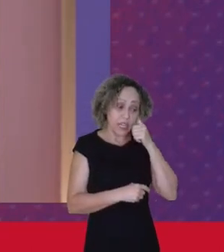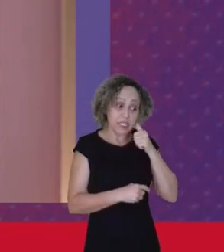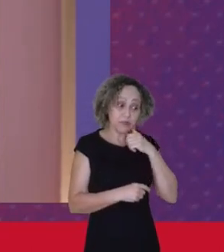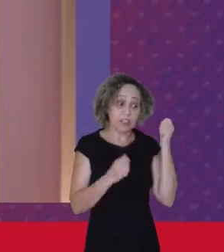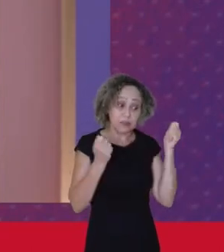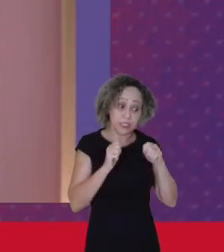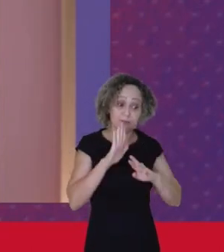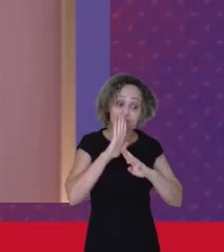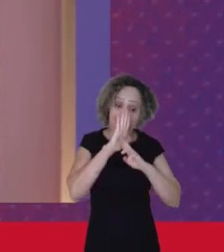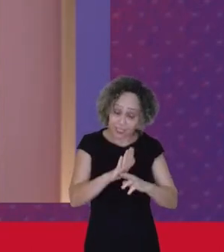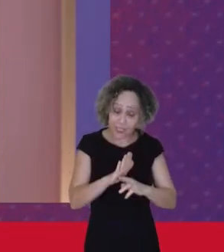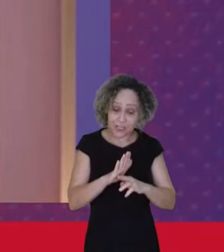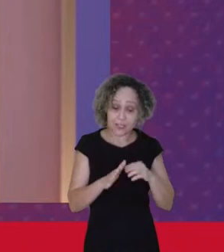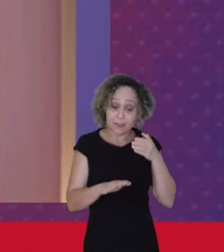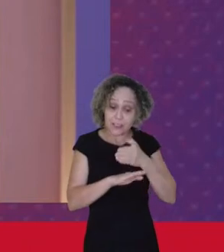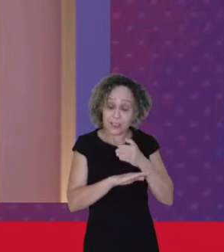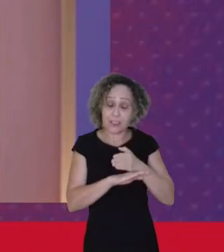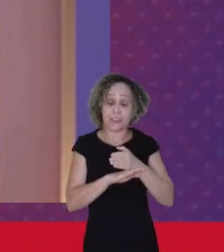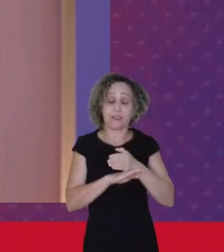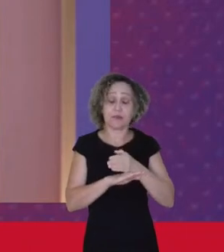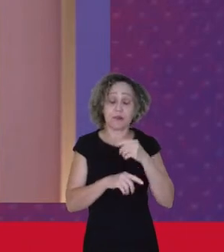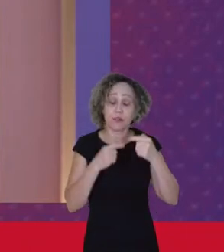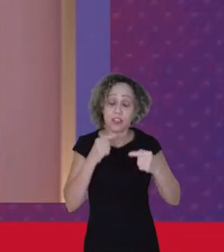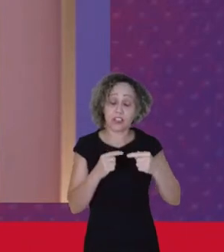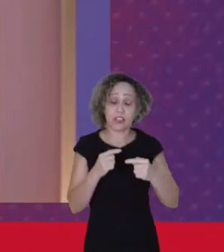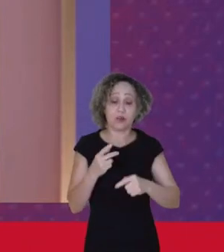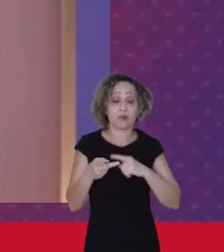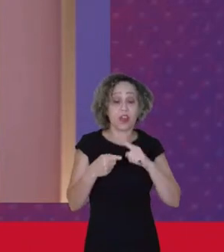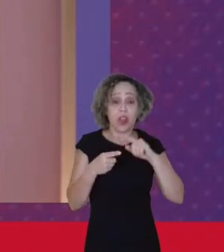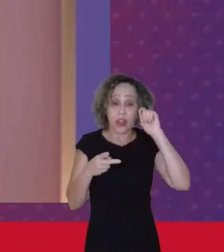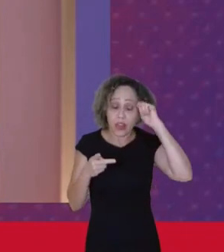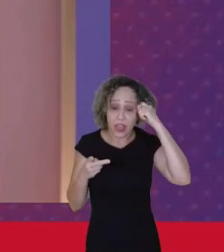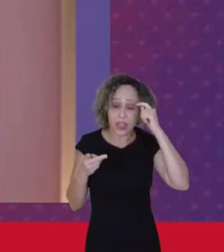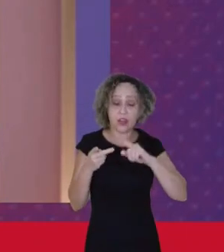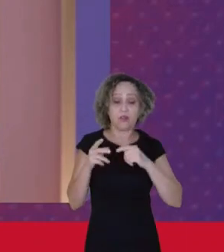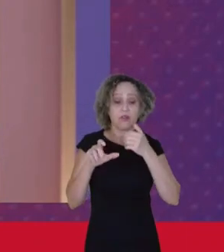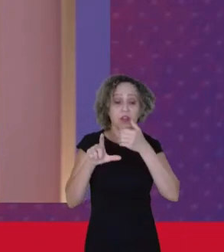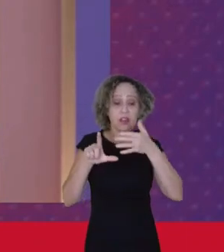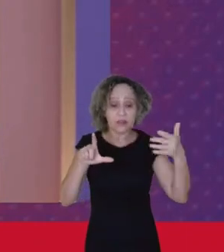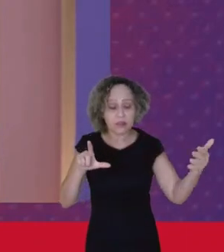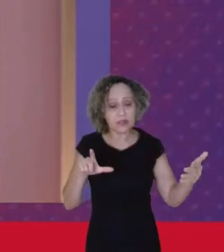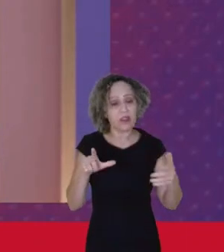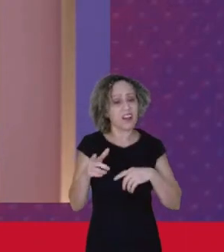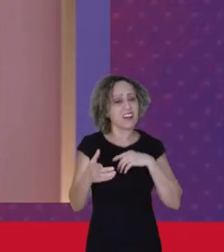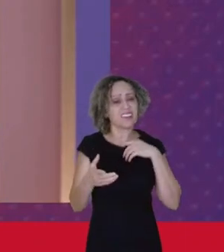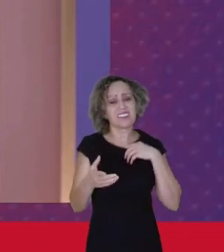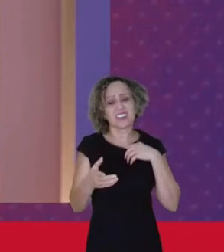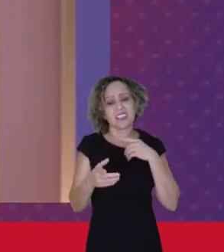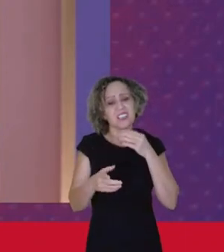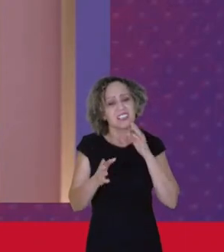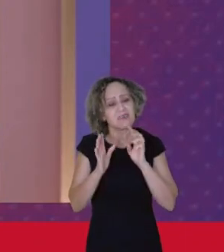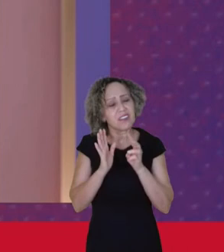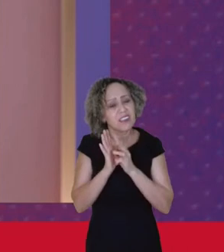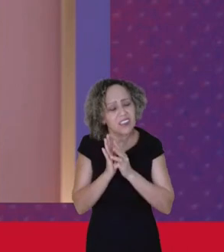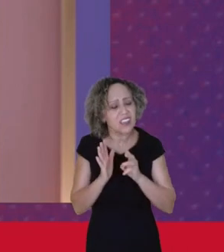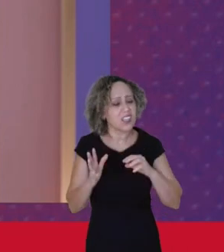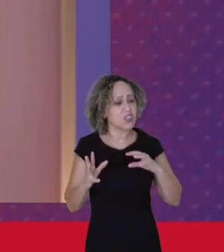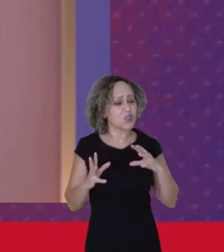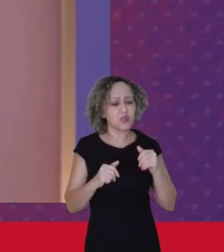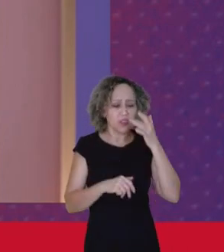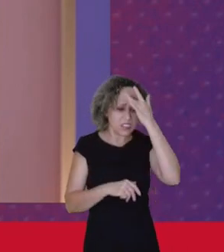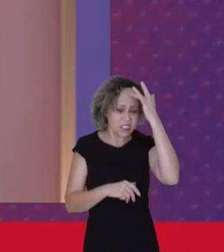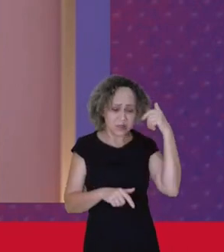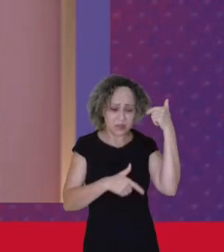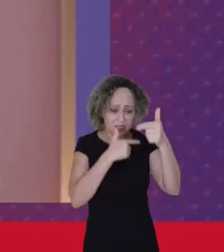acho que o povo negro, a população LGBTQI+, os indígenas, os ambientalistas, todos devem se fazer representar. Se